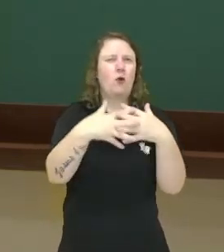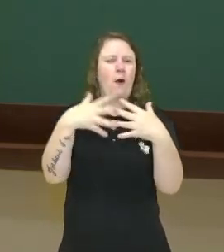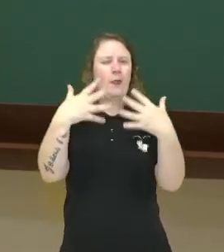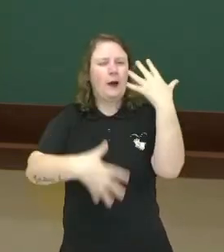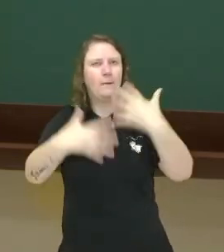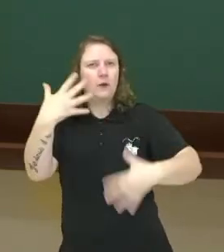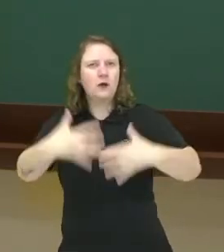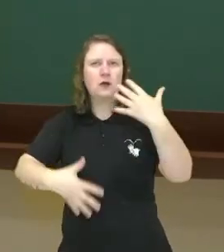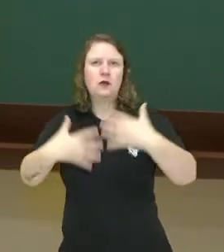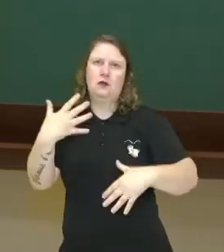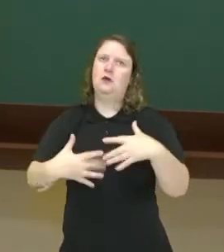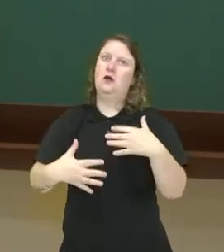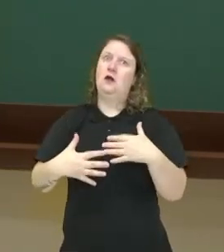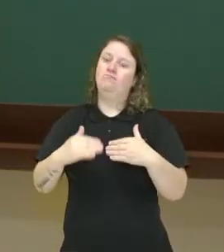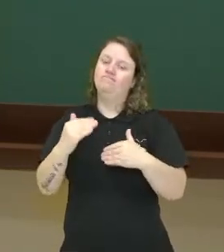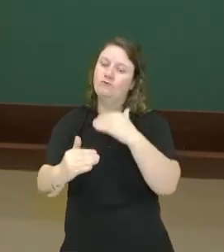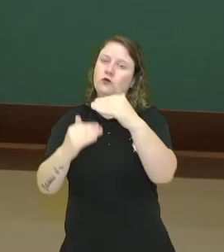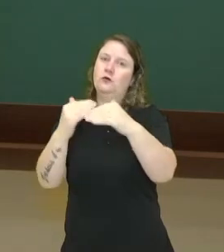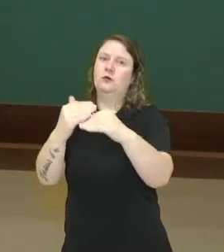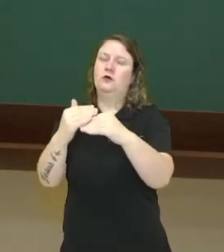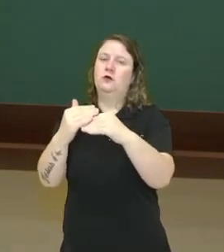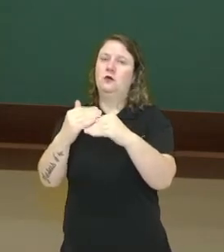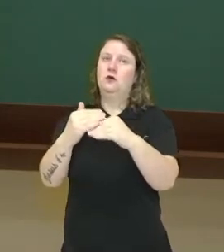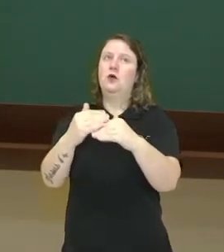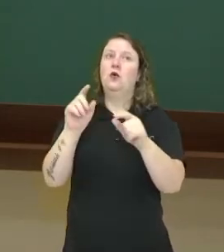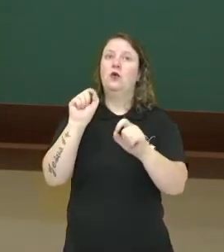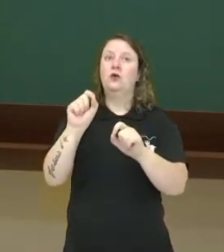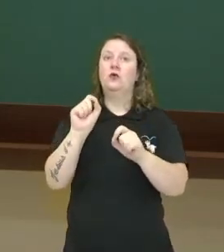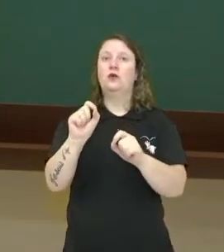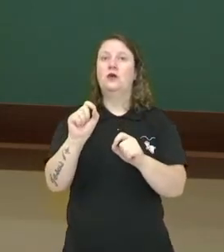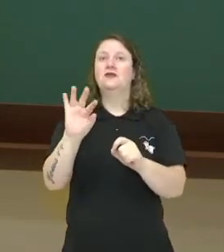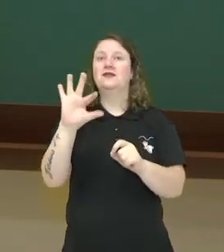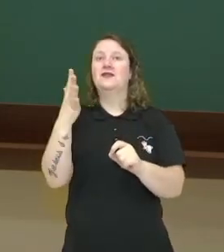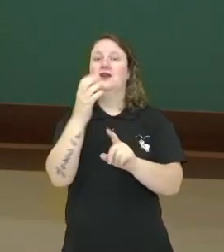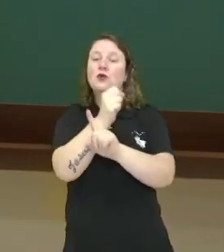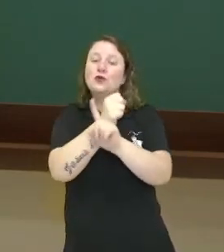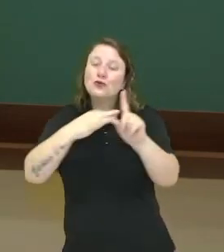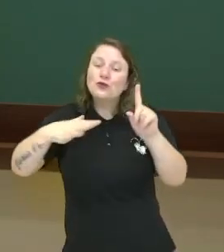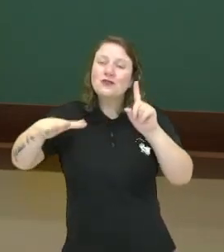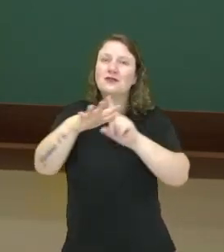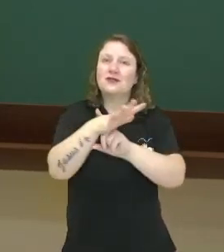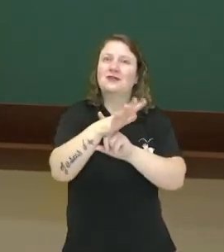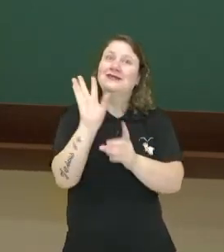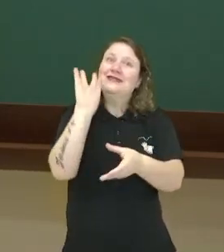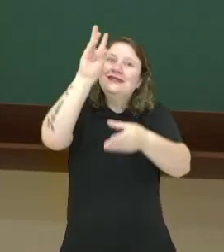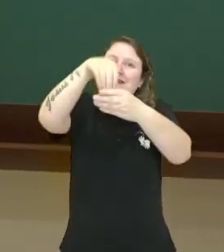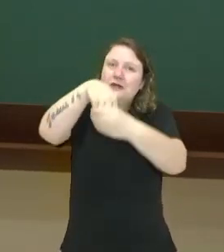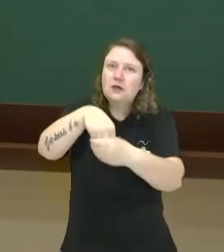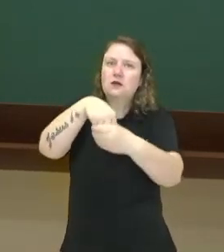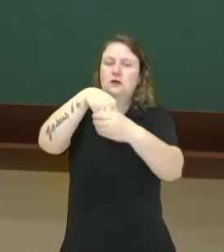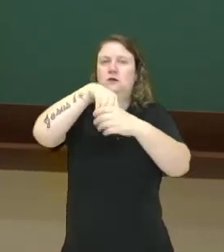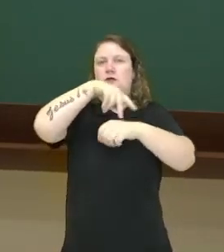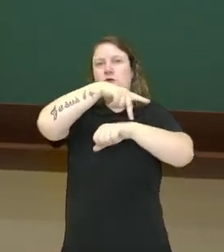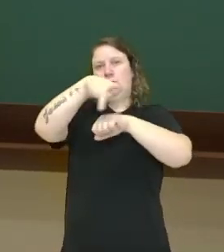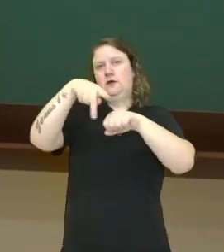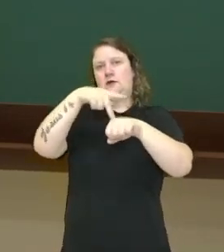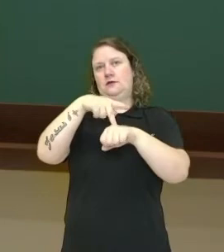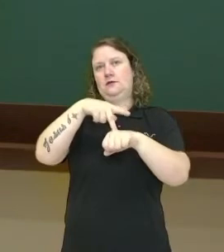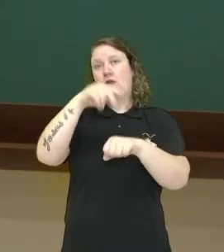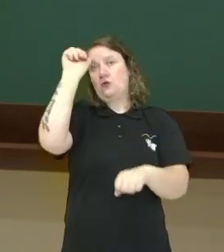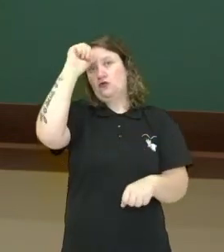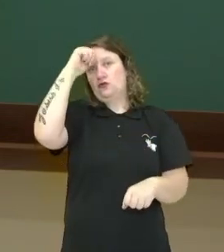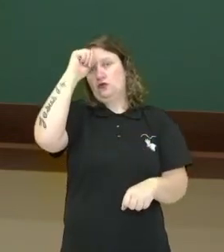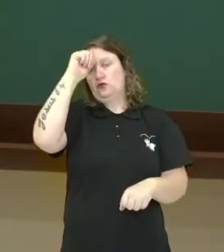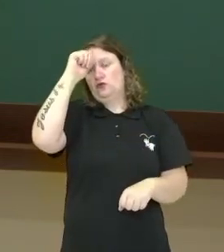das decisões. E um desses fatores é a questão da desigualdade social interna. Então, se existe uma desigualdade social